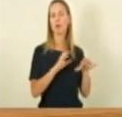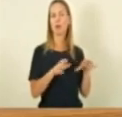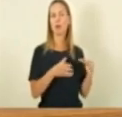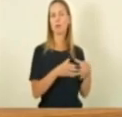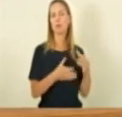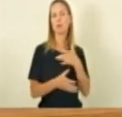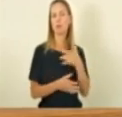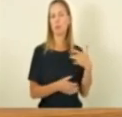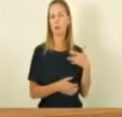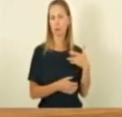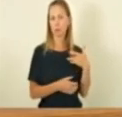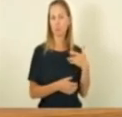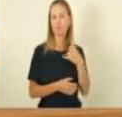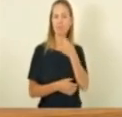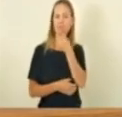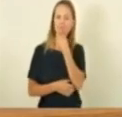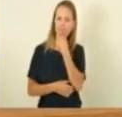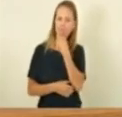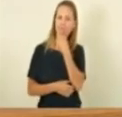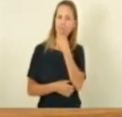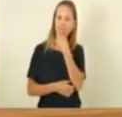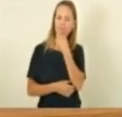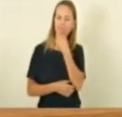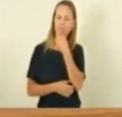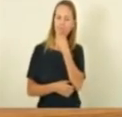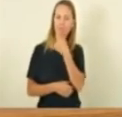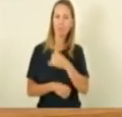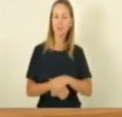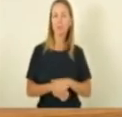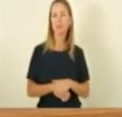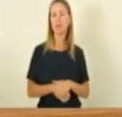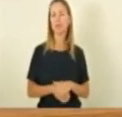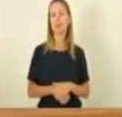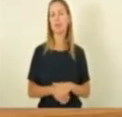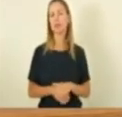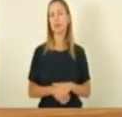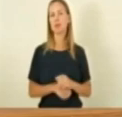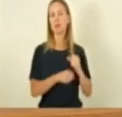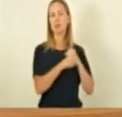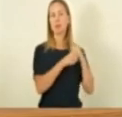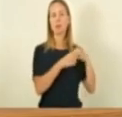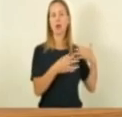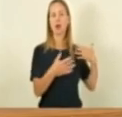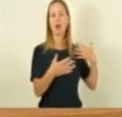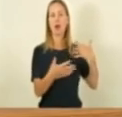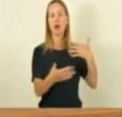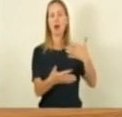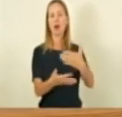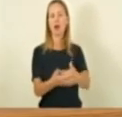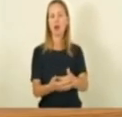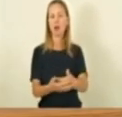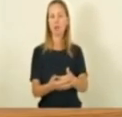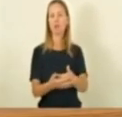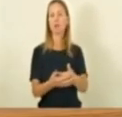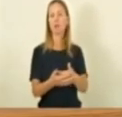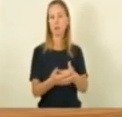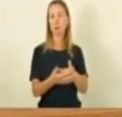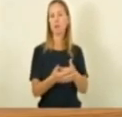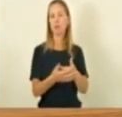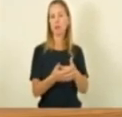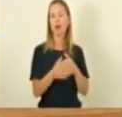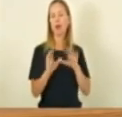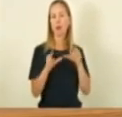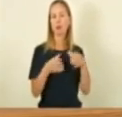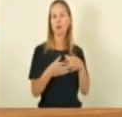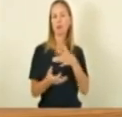Saúde. Infelizmente, durante o ano inteiro, a Comissão de Saúde não